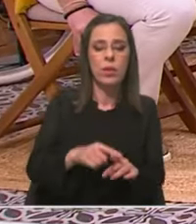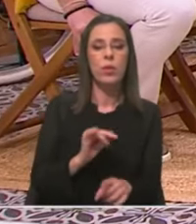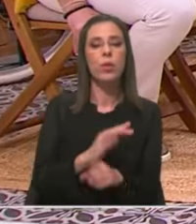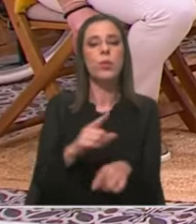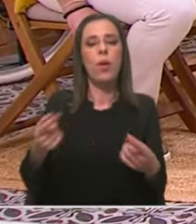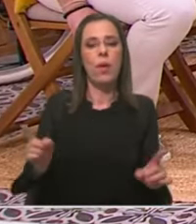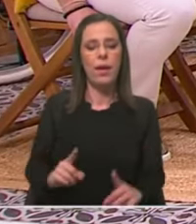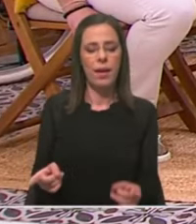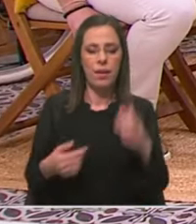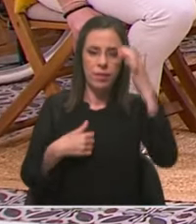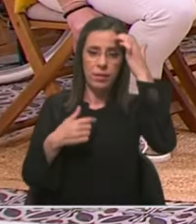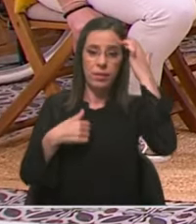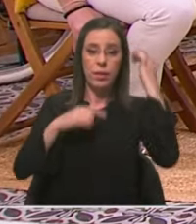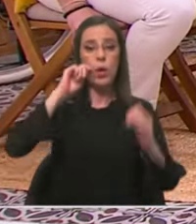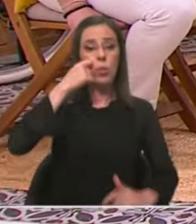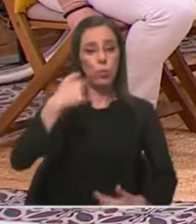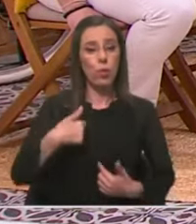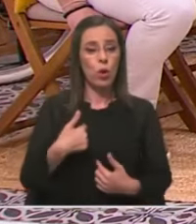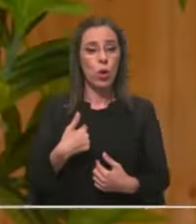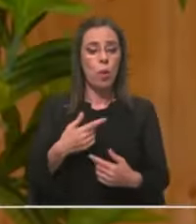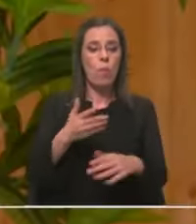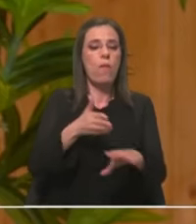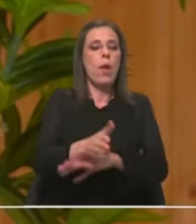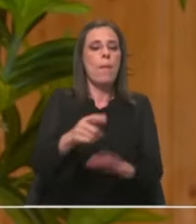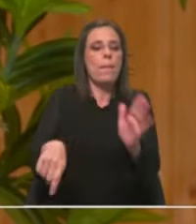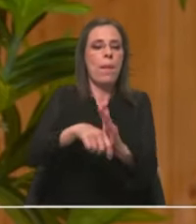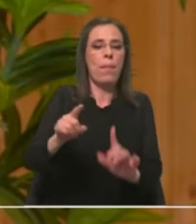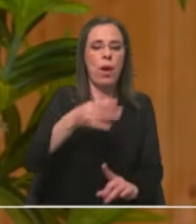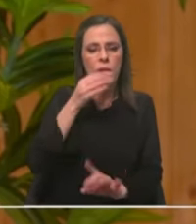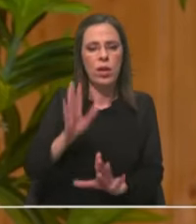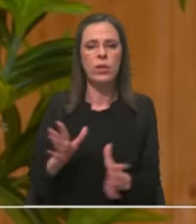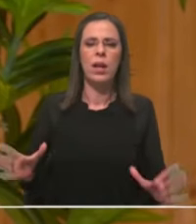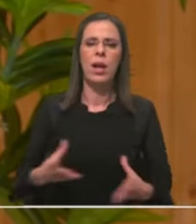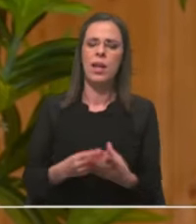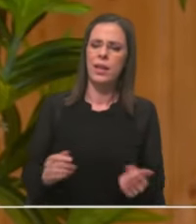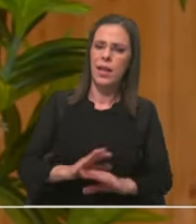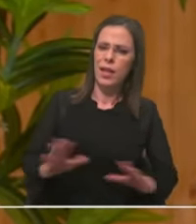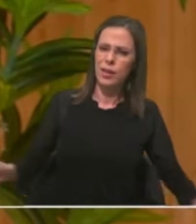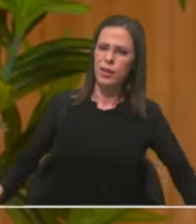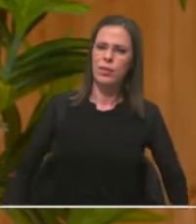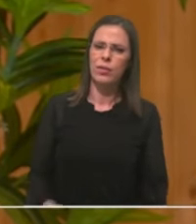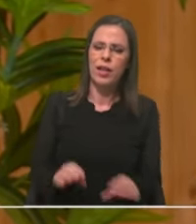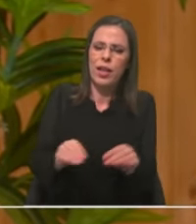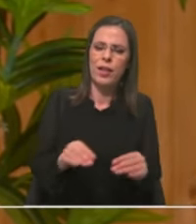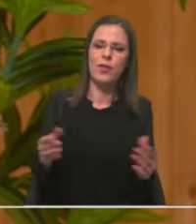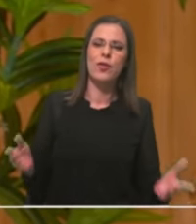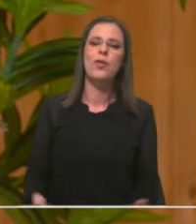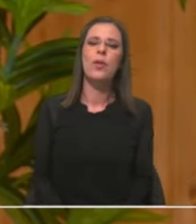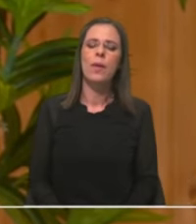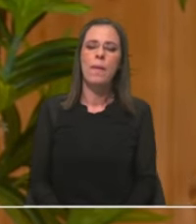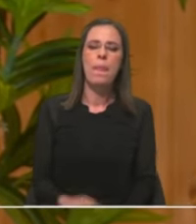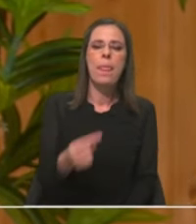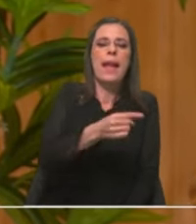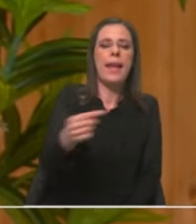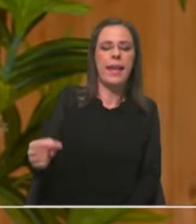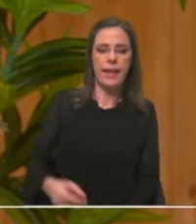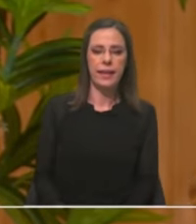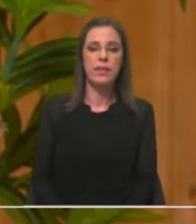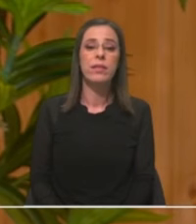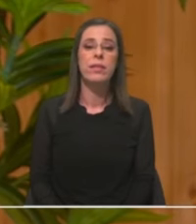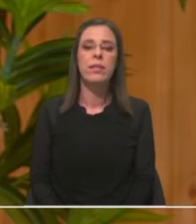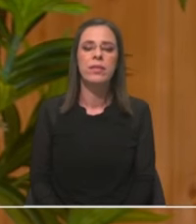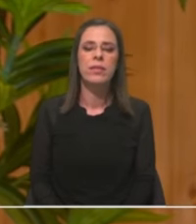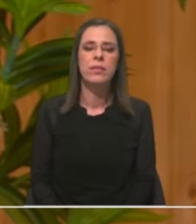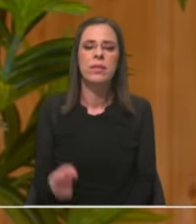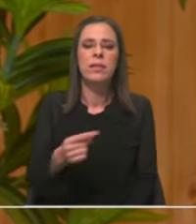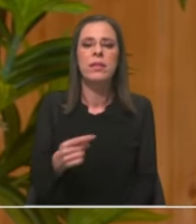por outra coisa, pronto, prejudicou-me indiretamente, como é óbvio, mas já falamos sobre isso, está resolvido, é jogo. E pela negativa, quem é que te surpreendeu?